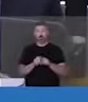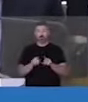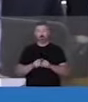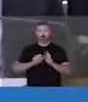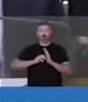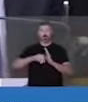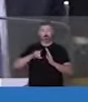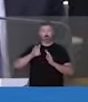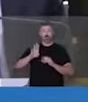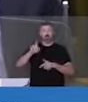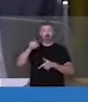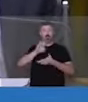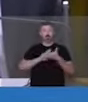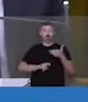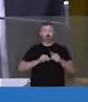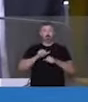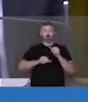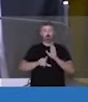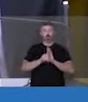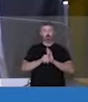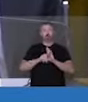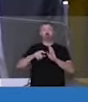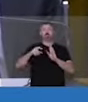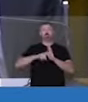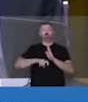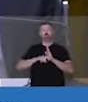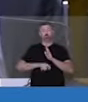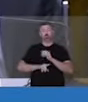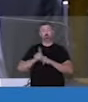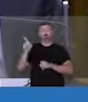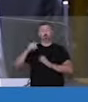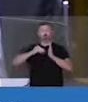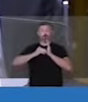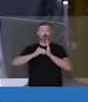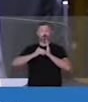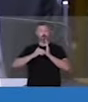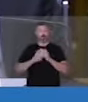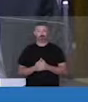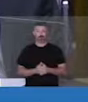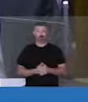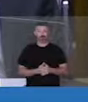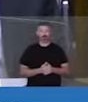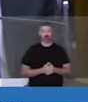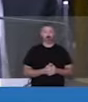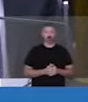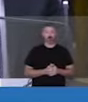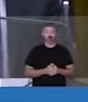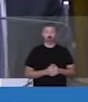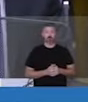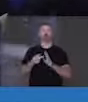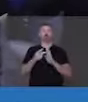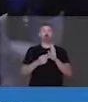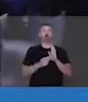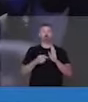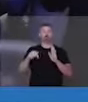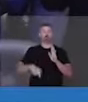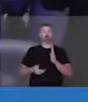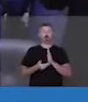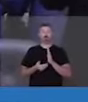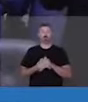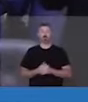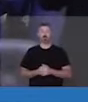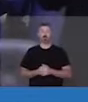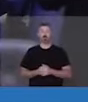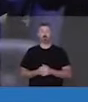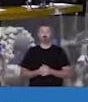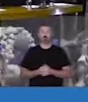a nossa emenda constitucional 132, que teve a participação muito grande